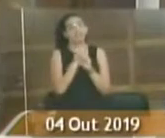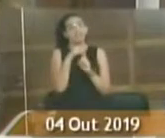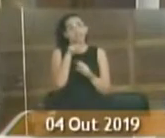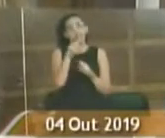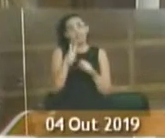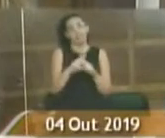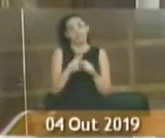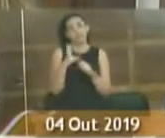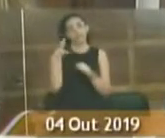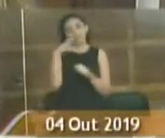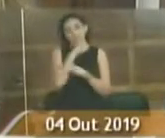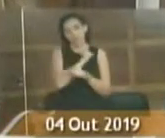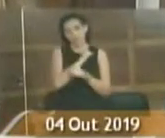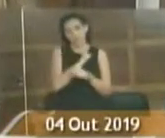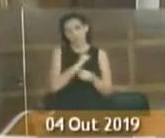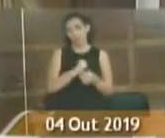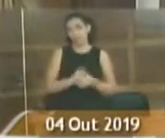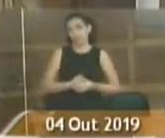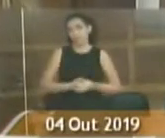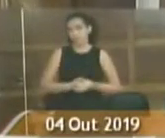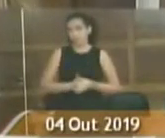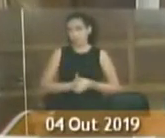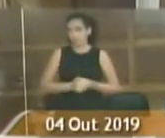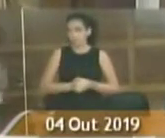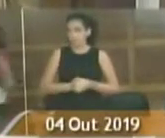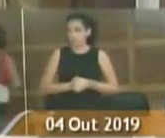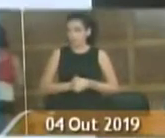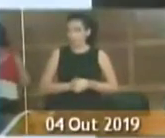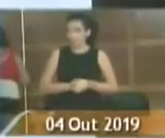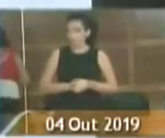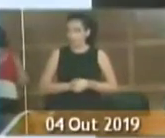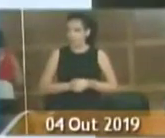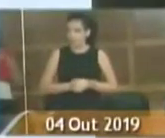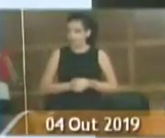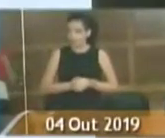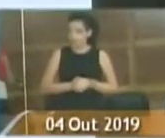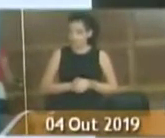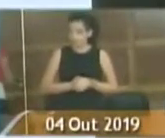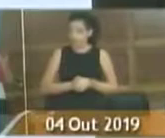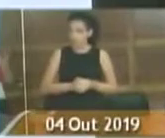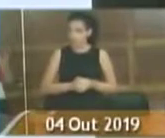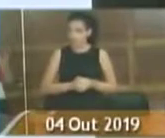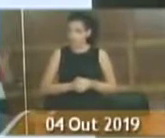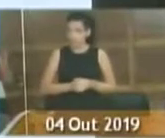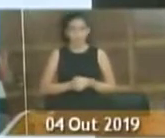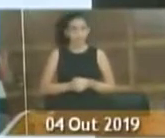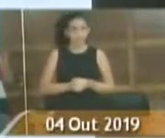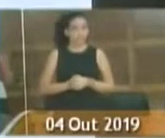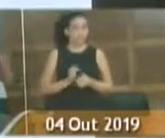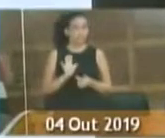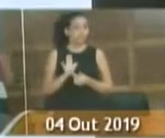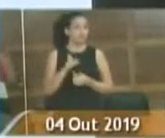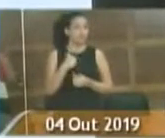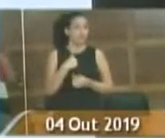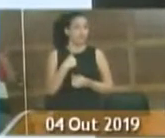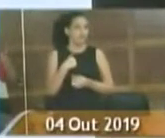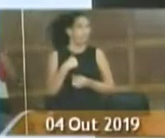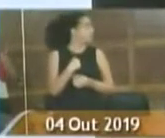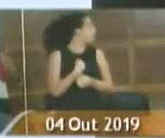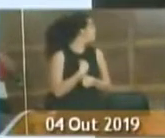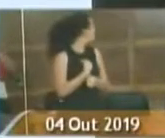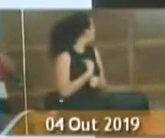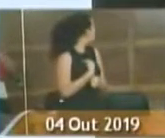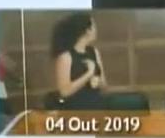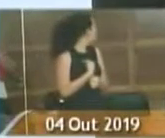Pode passar. Aqui, ó. vocês estão vendo que sou eu, tá?